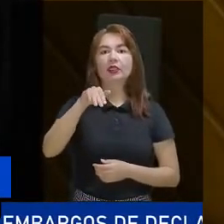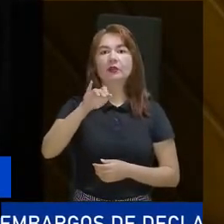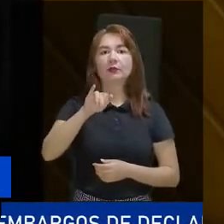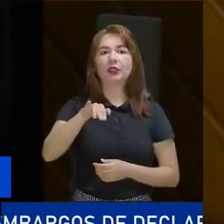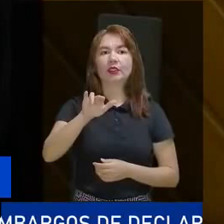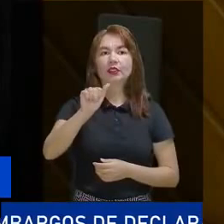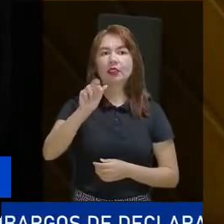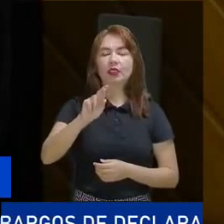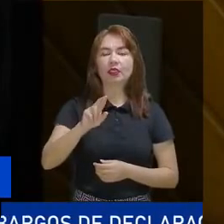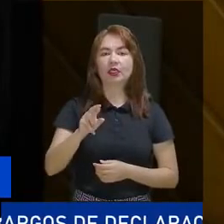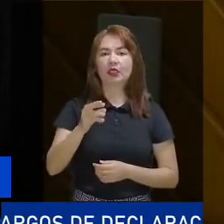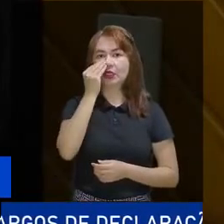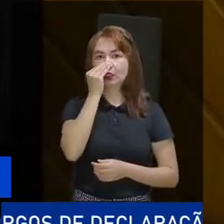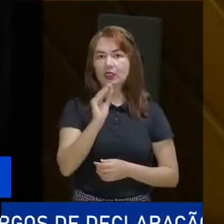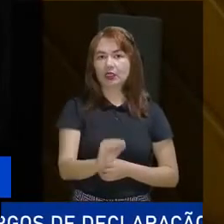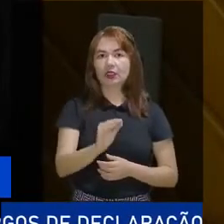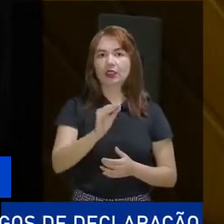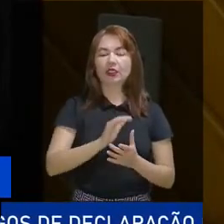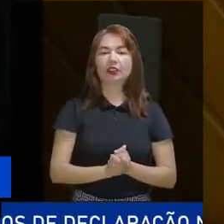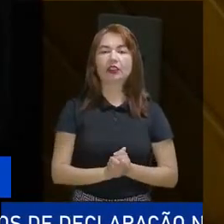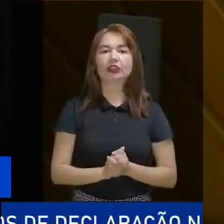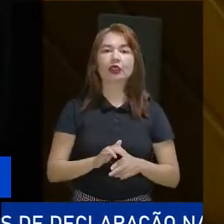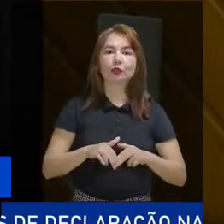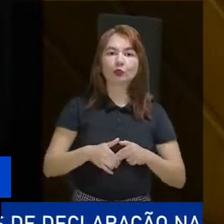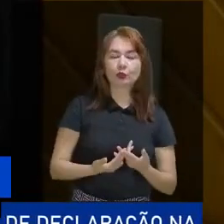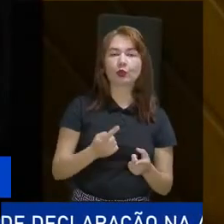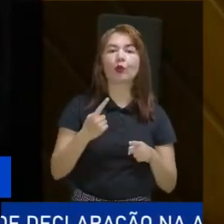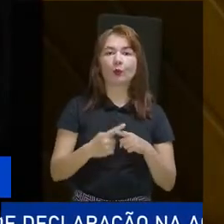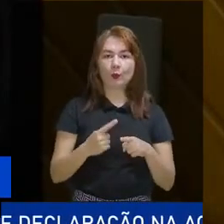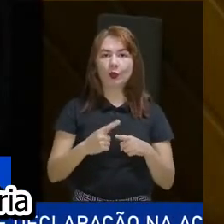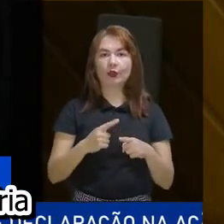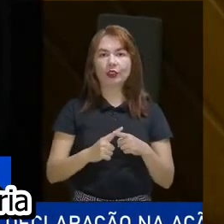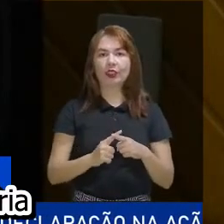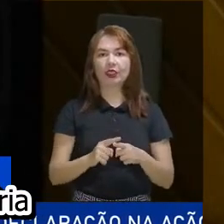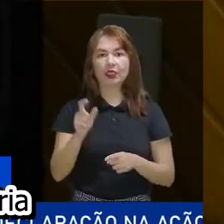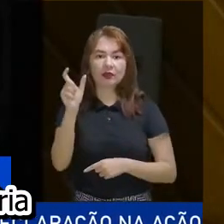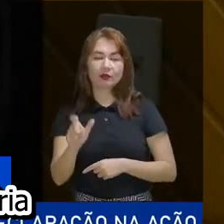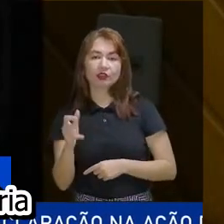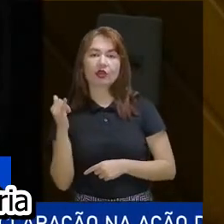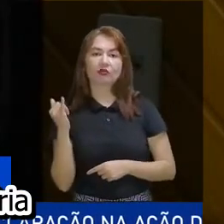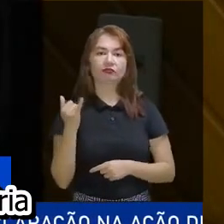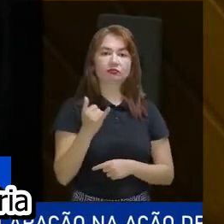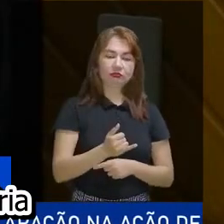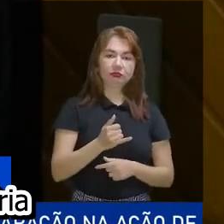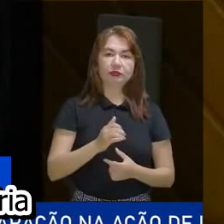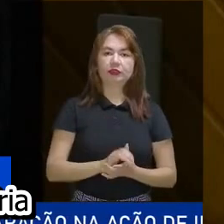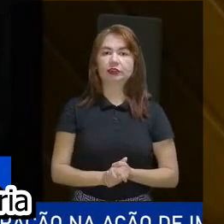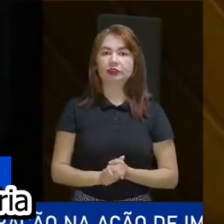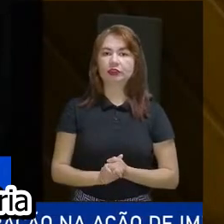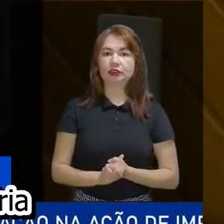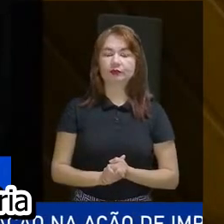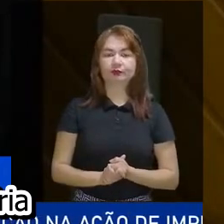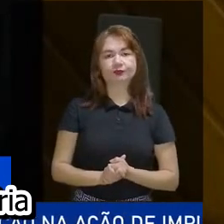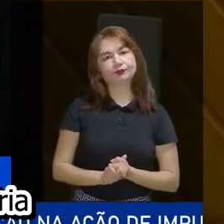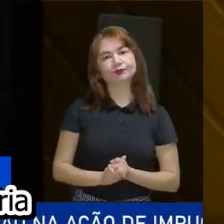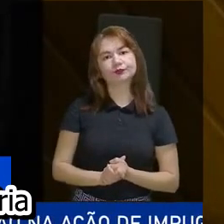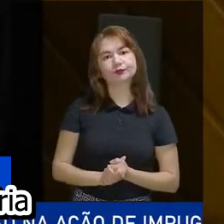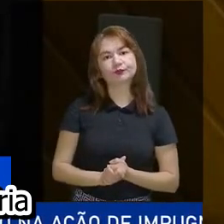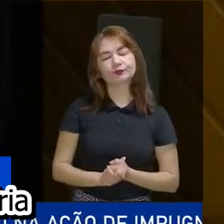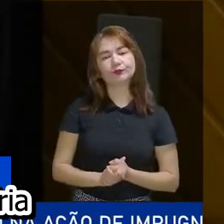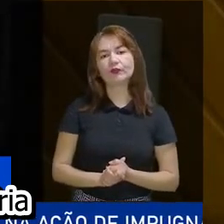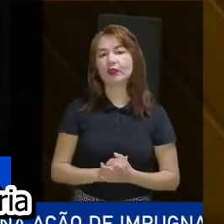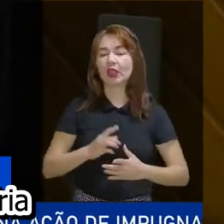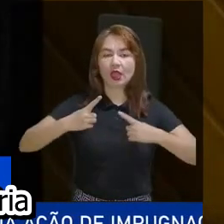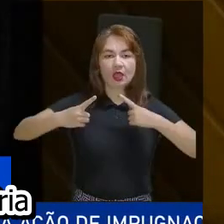na tribuna pela embargada, não constar na ementa, conforme alegado pela embargante, não deve resultar na conclusão de que a matéria não